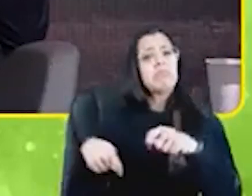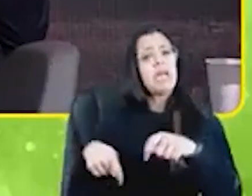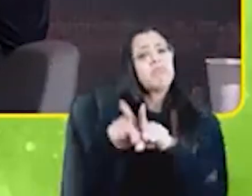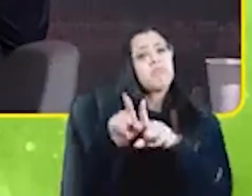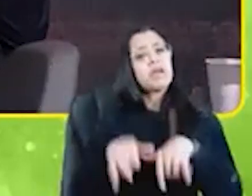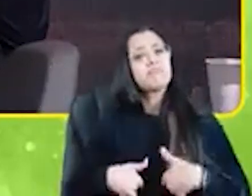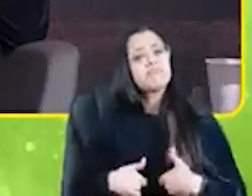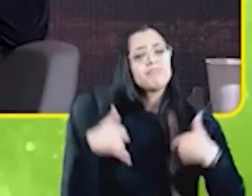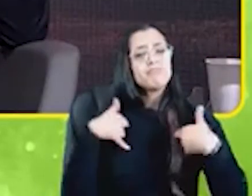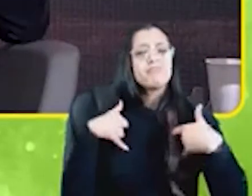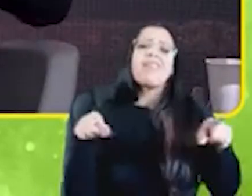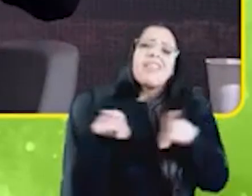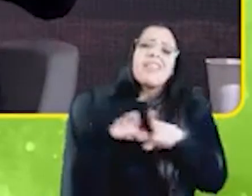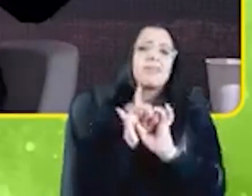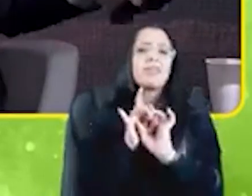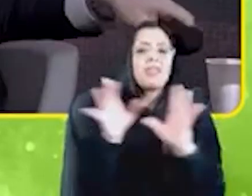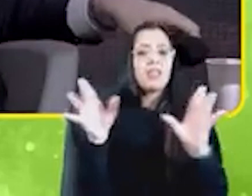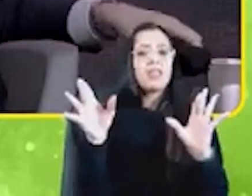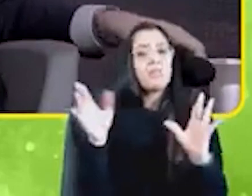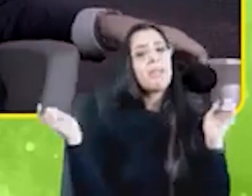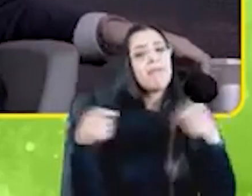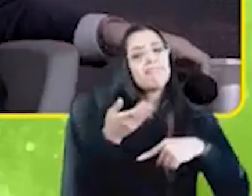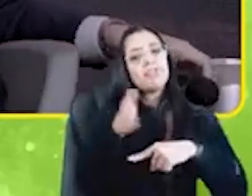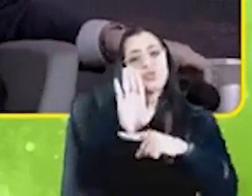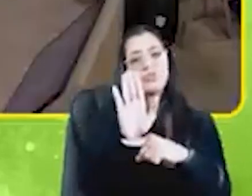é isso muito obrigado